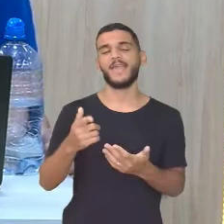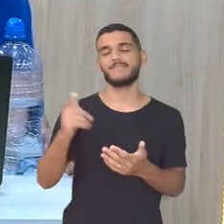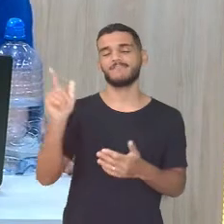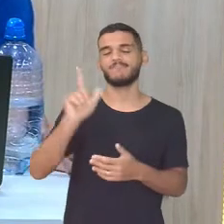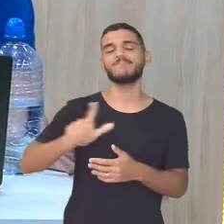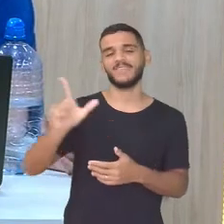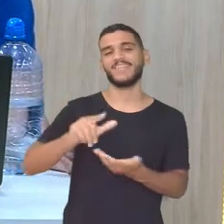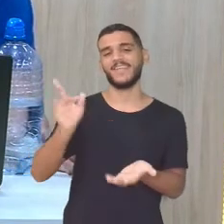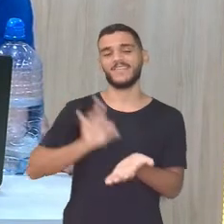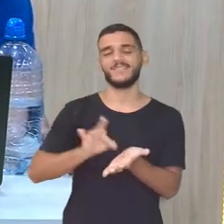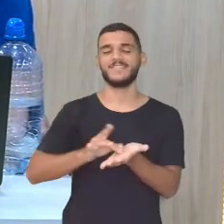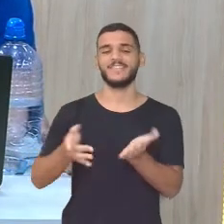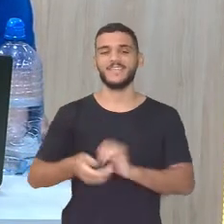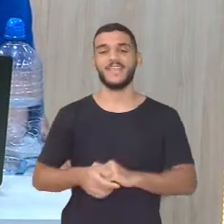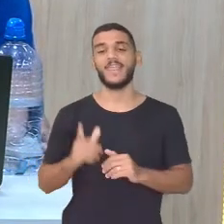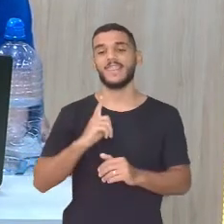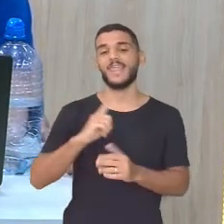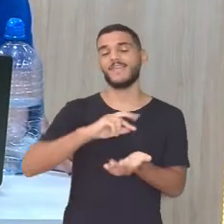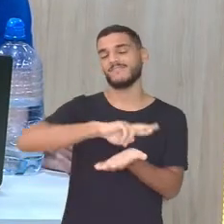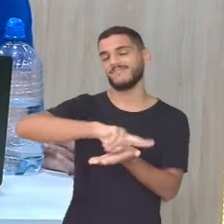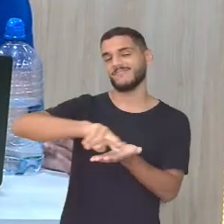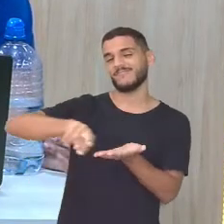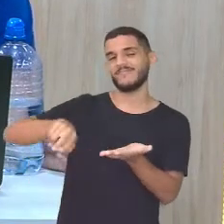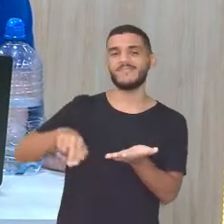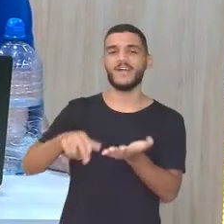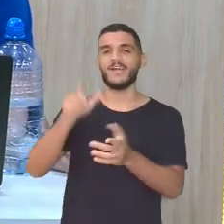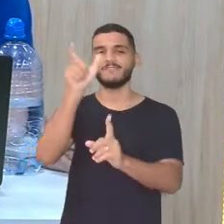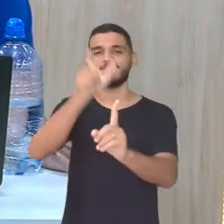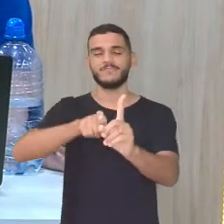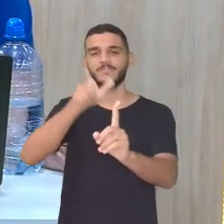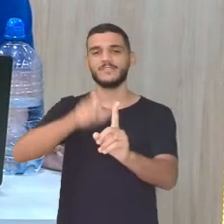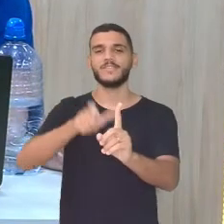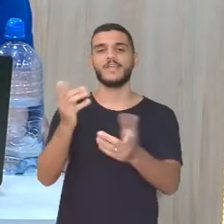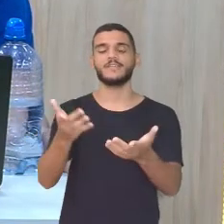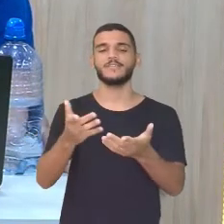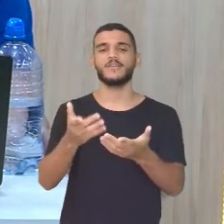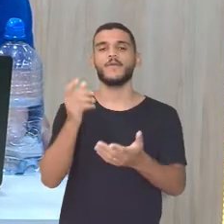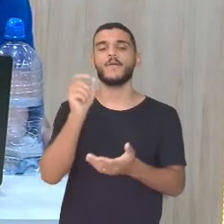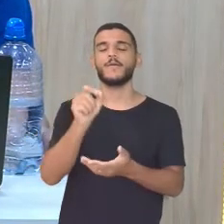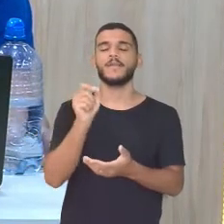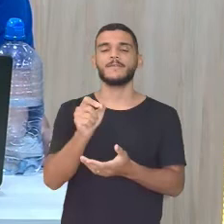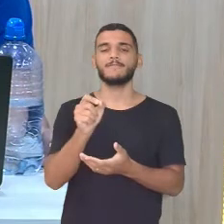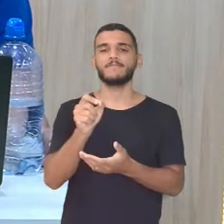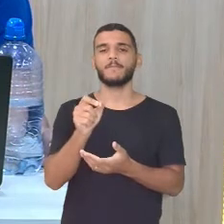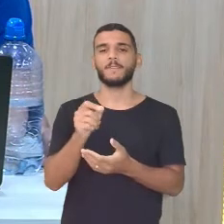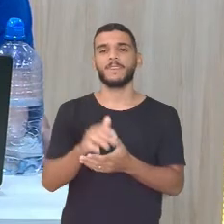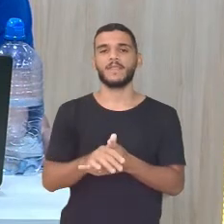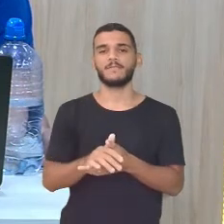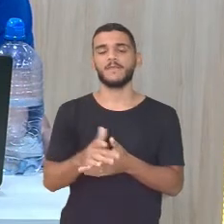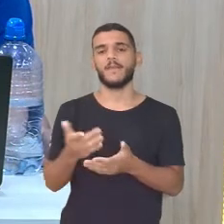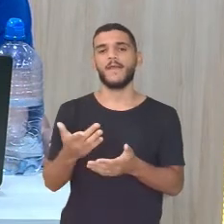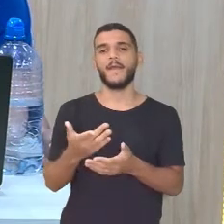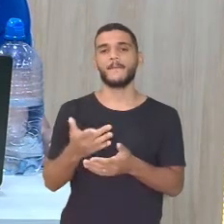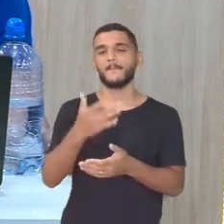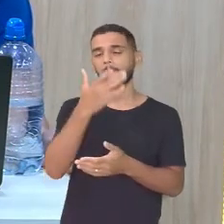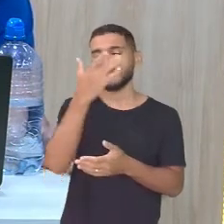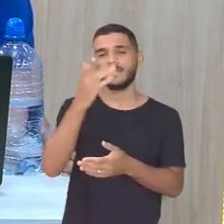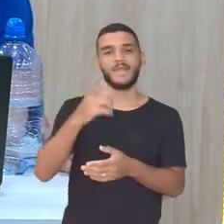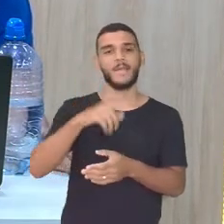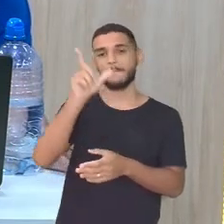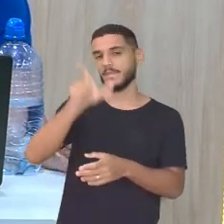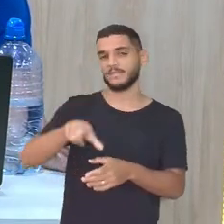assim. Então a gente tem vários personagens que não são óbvios, né? Não são